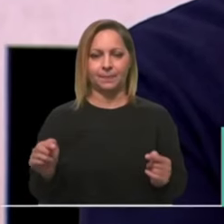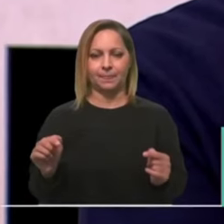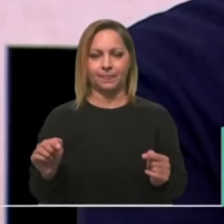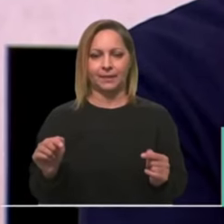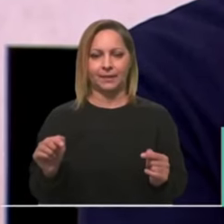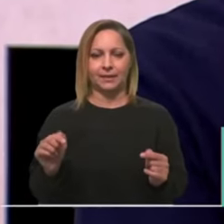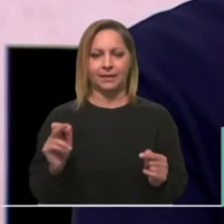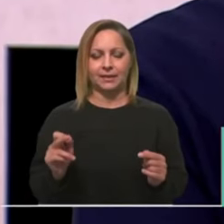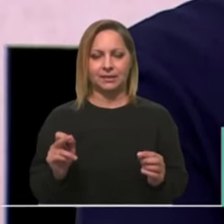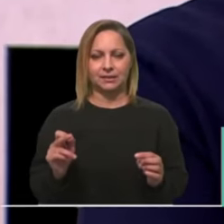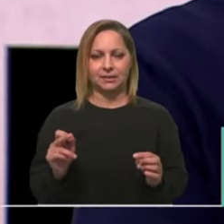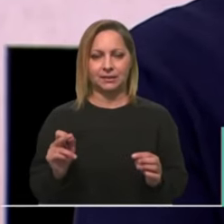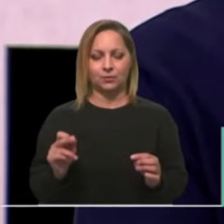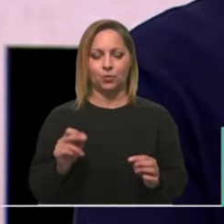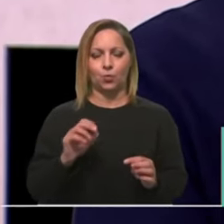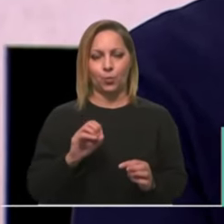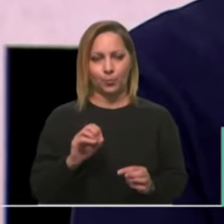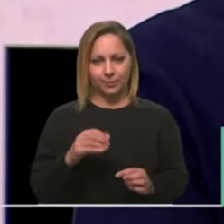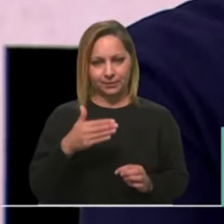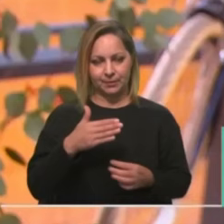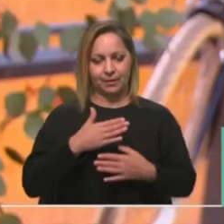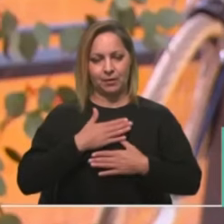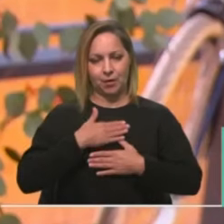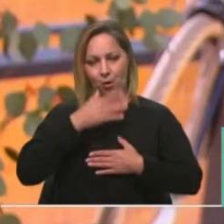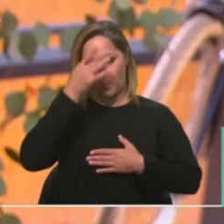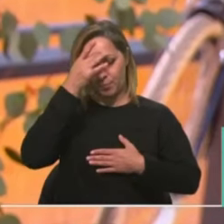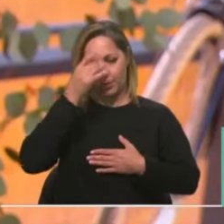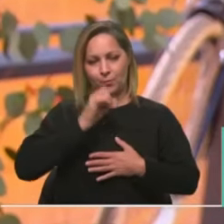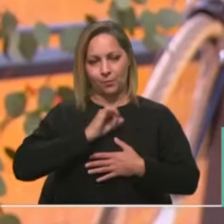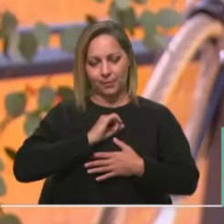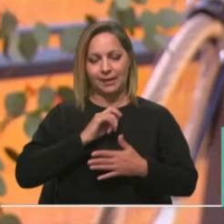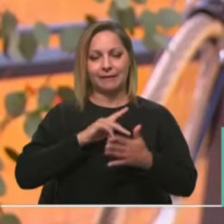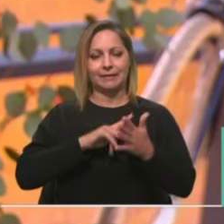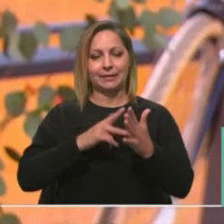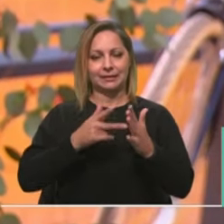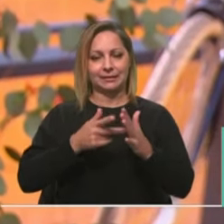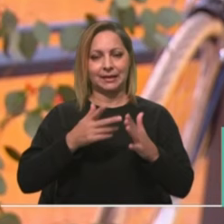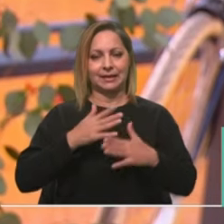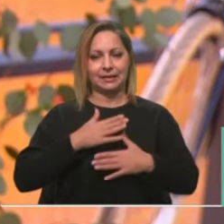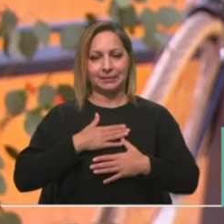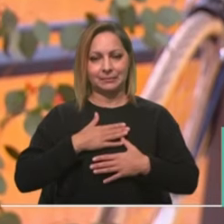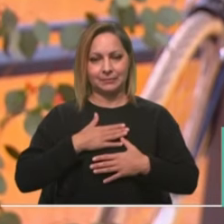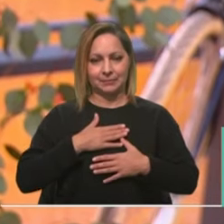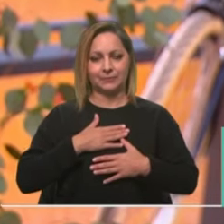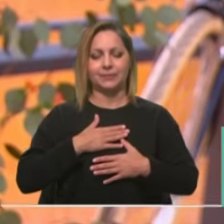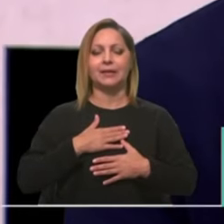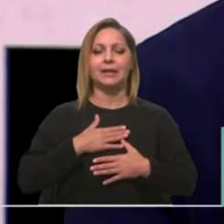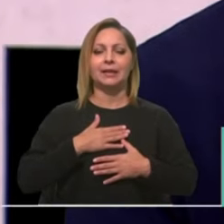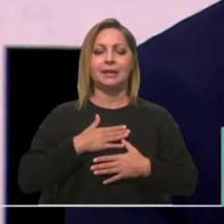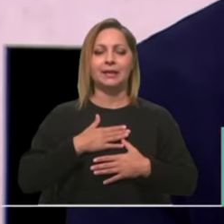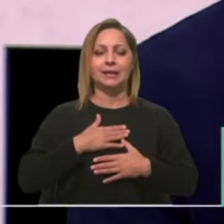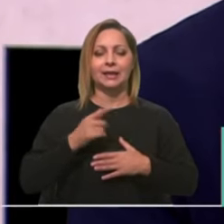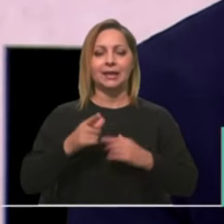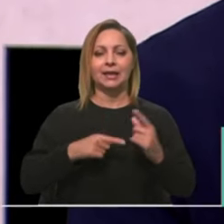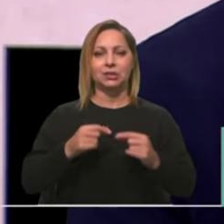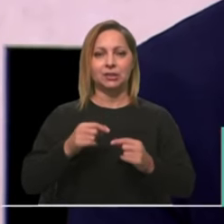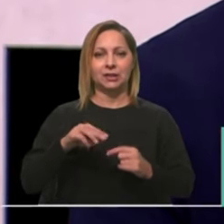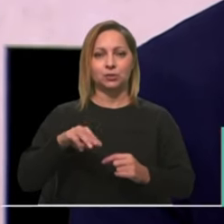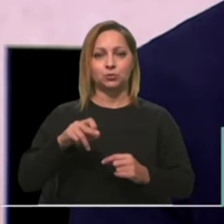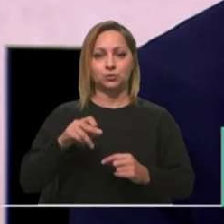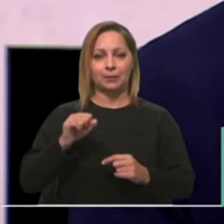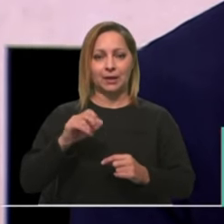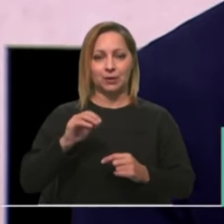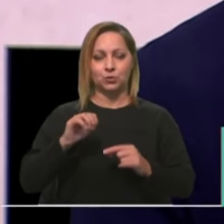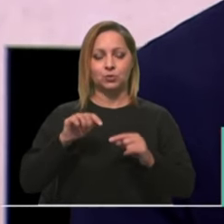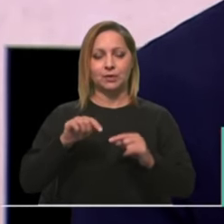Este ano, o regente, a meu ver, e do método que eu utilizo, que é o método da Estrela dos Magos, é Vênus.